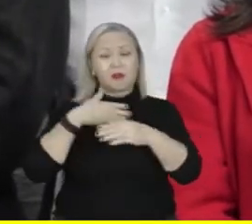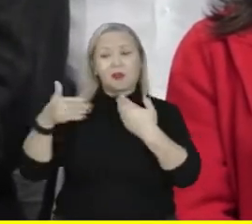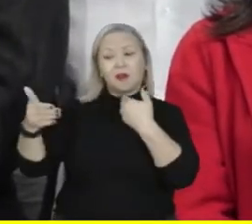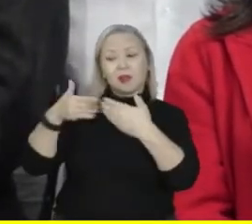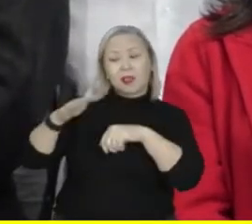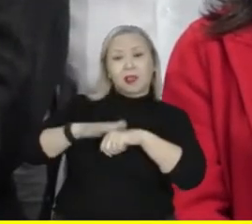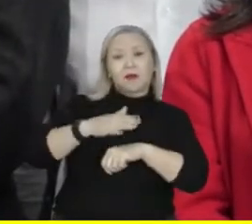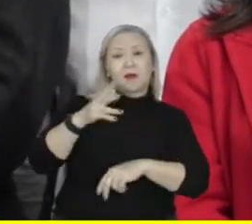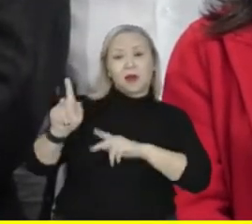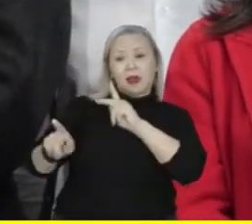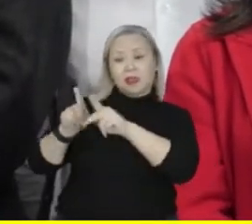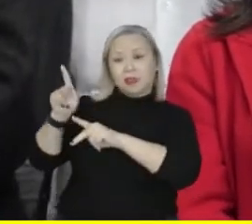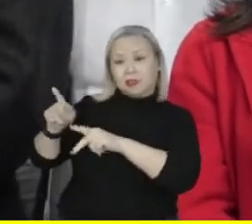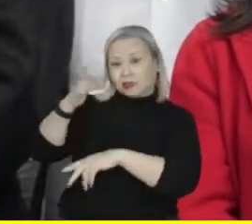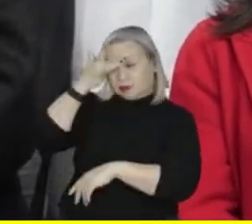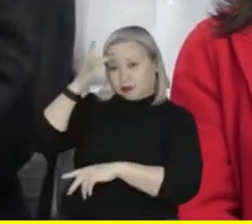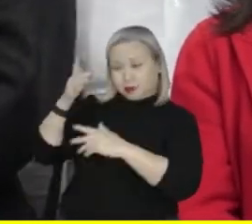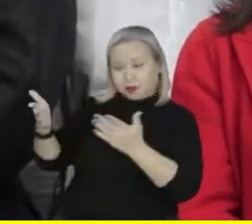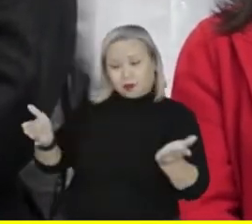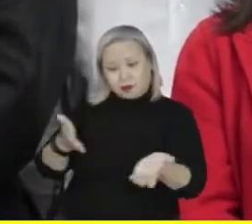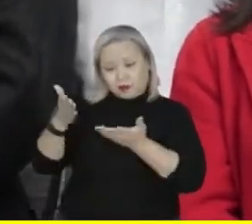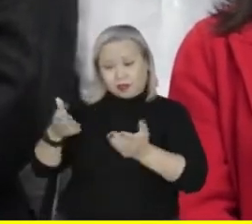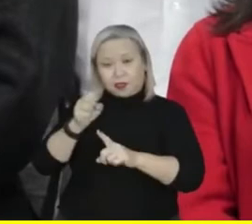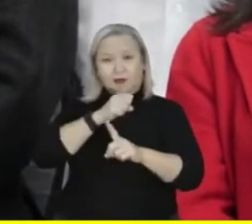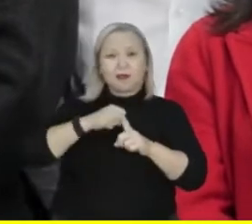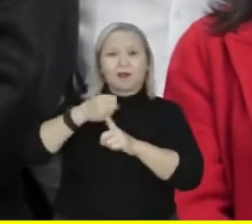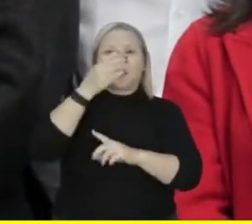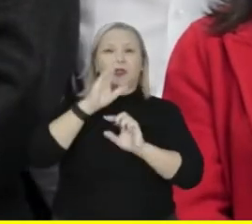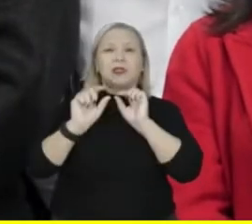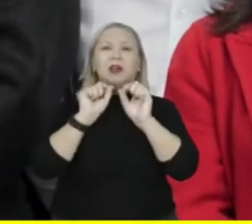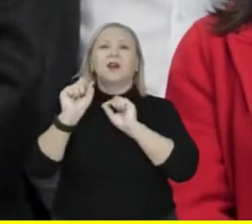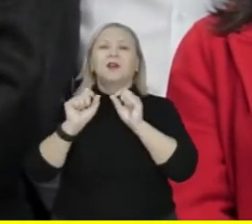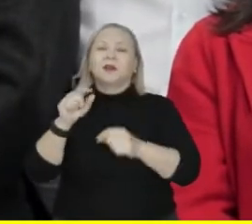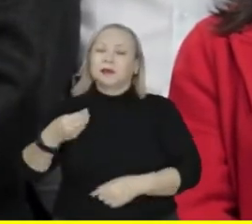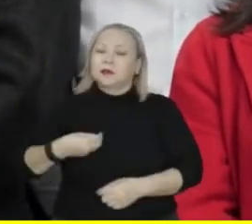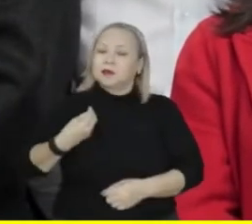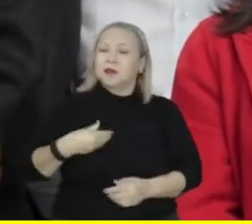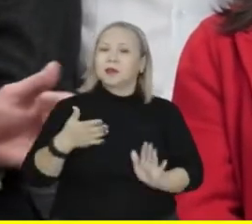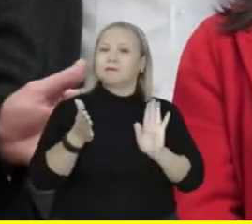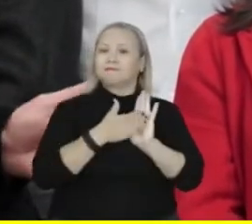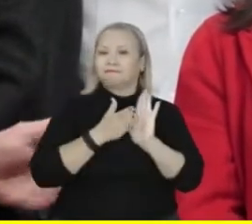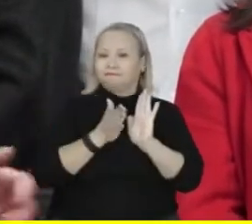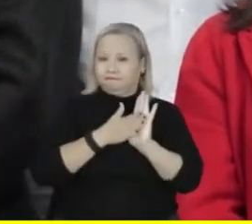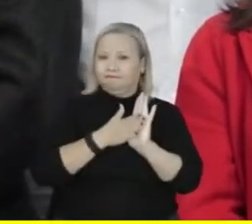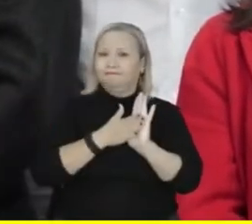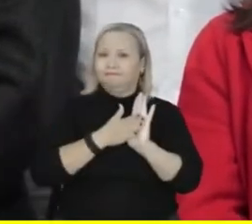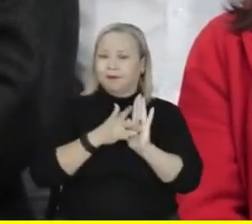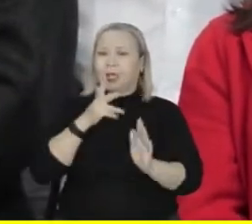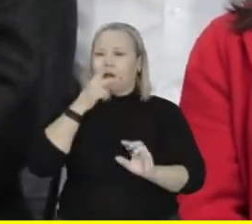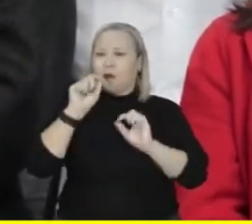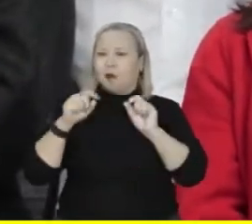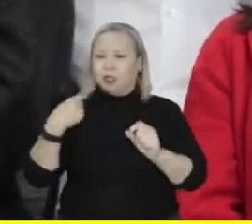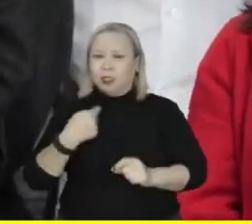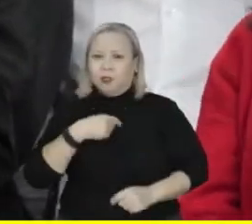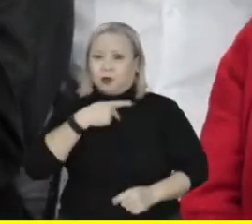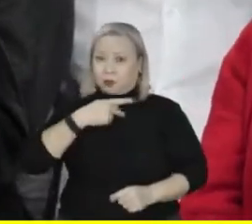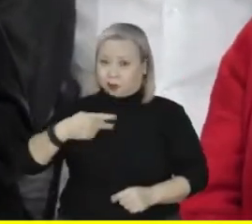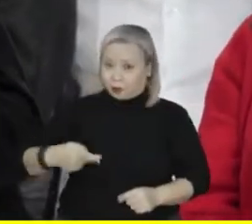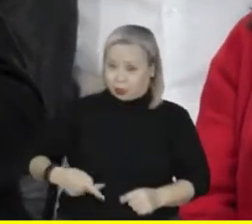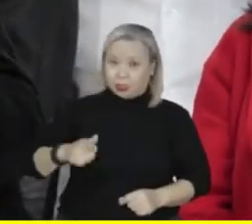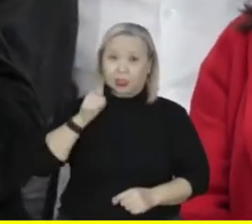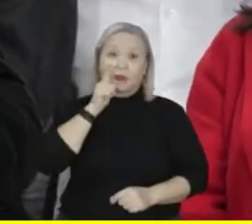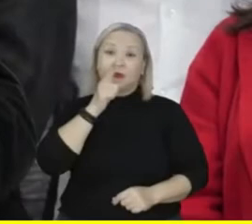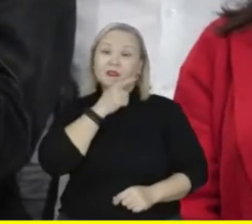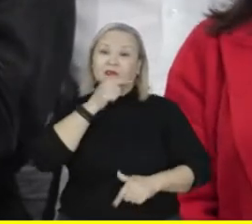ter que convencer a sociedade brasileira daquilo que nós estamos propondo eu acho que a nossa presidenta tem uma tarefa importante